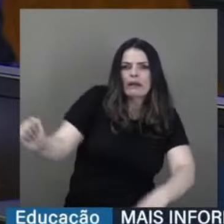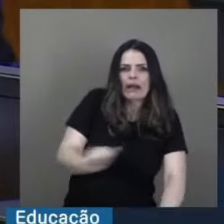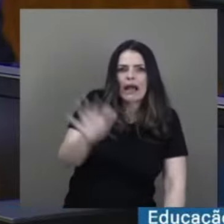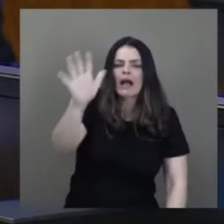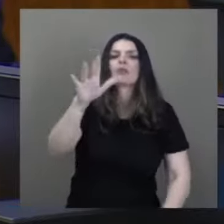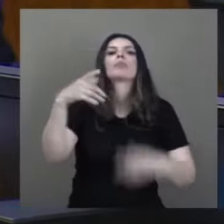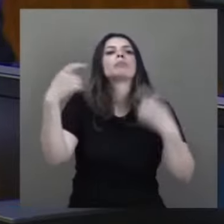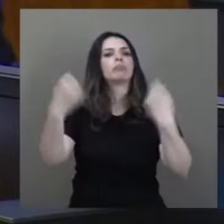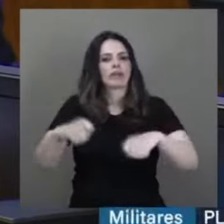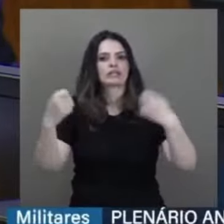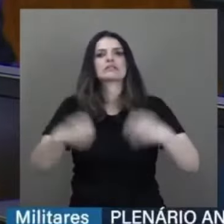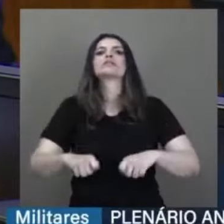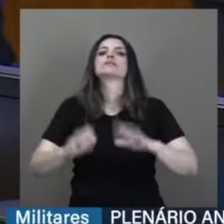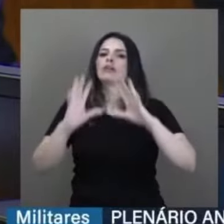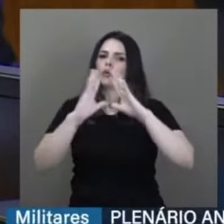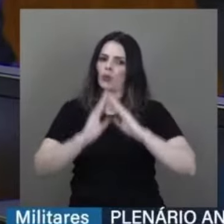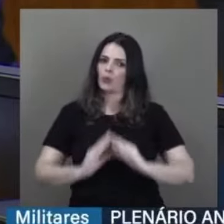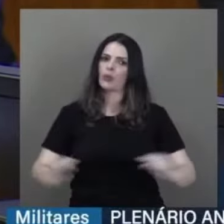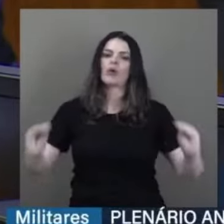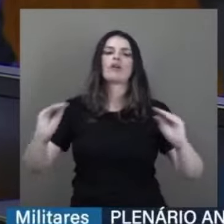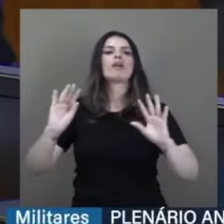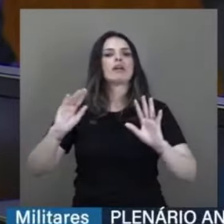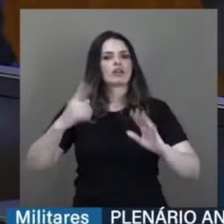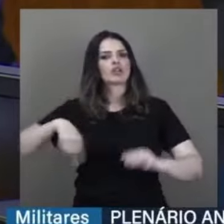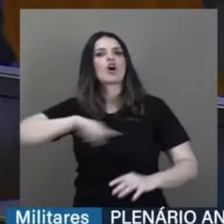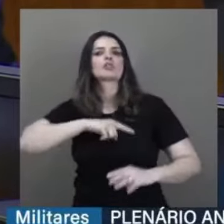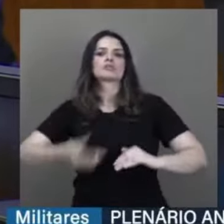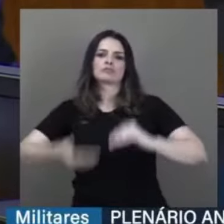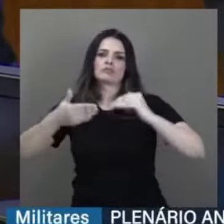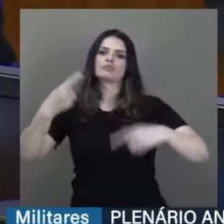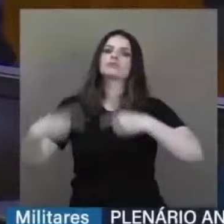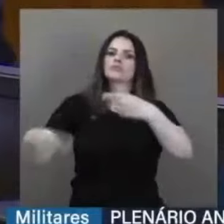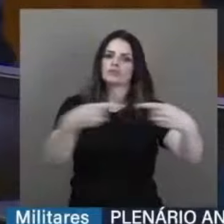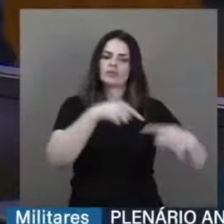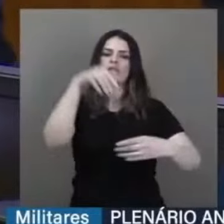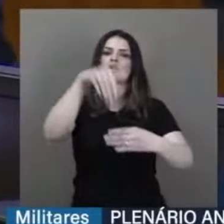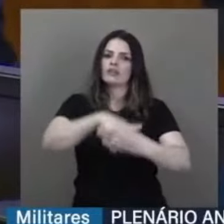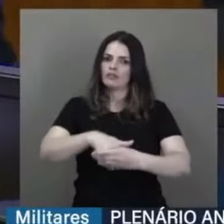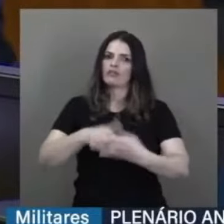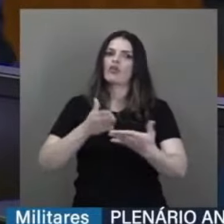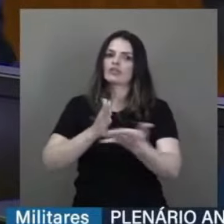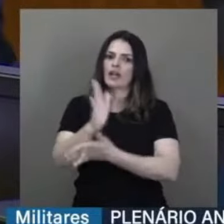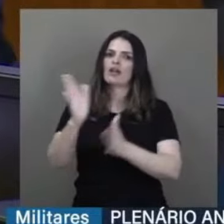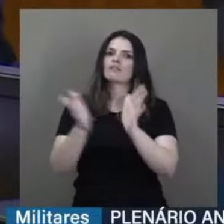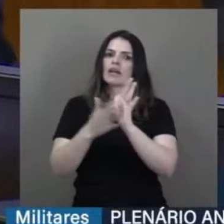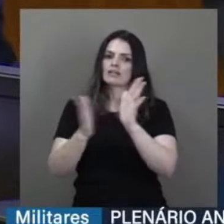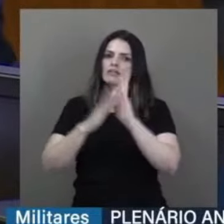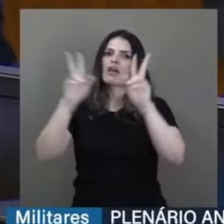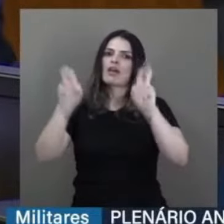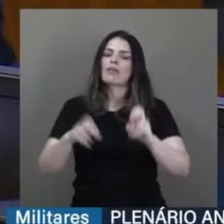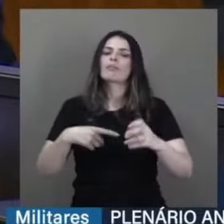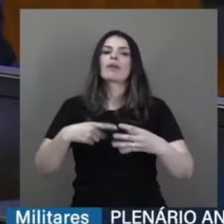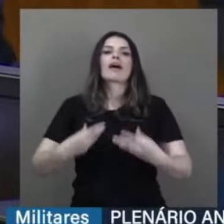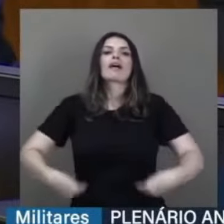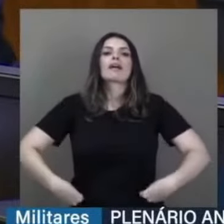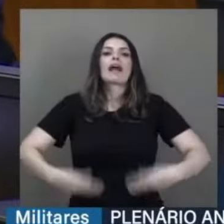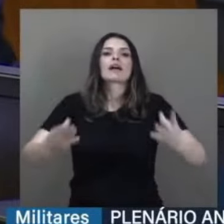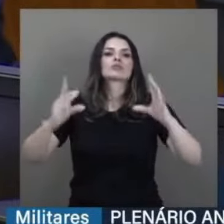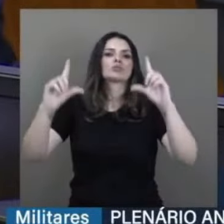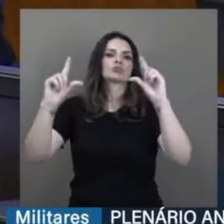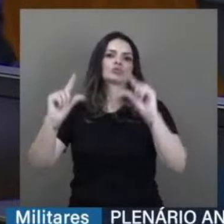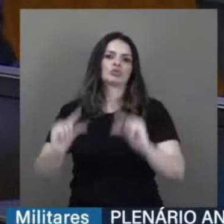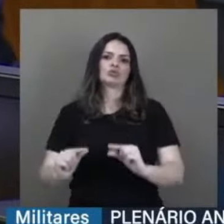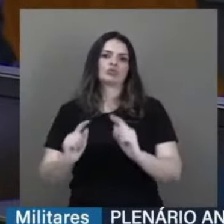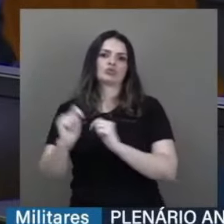nacional ademais no presente ano buscaremos explorar a singular oportunidade que o